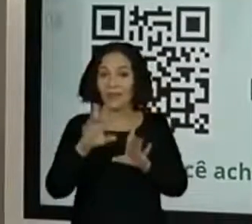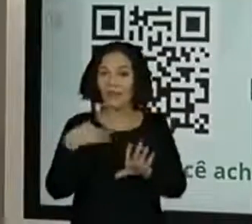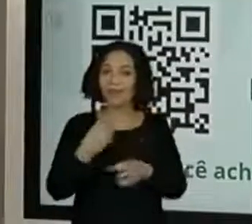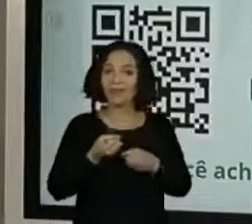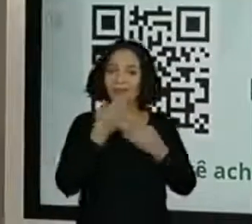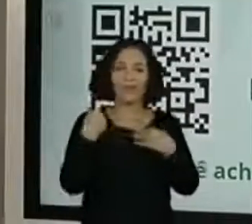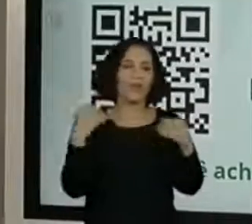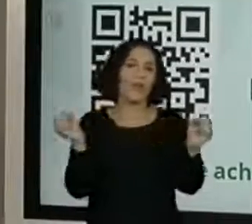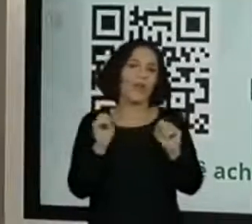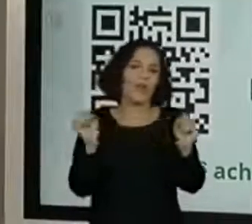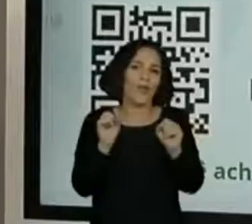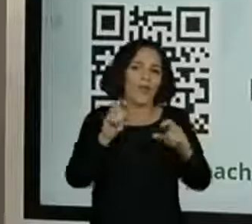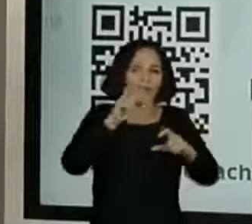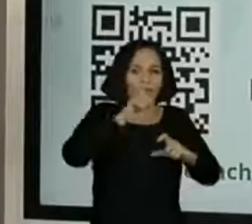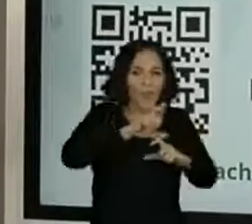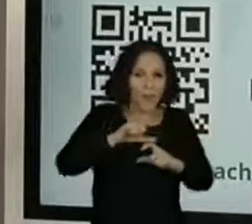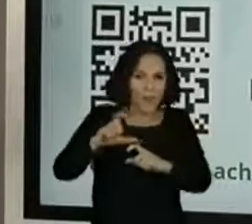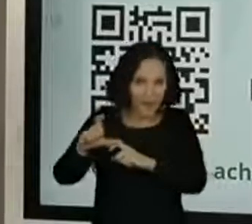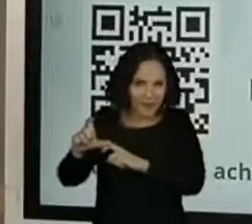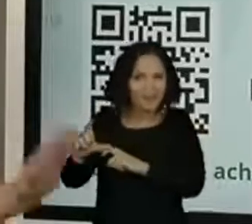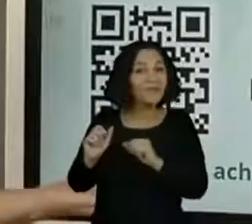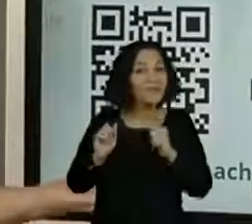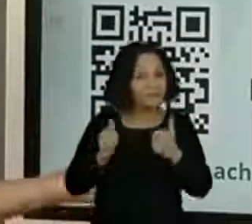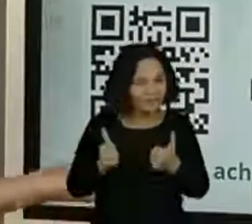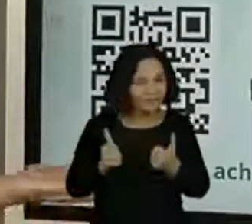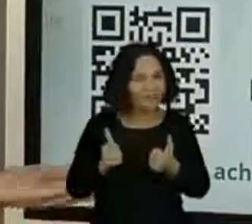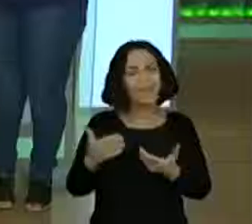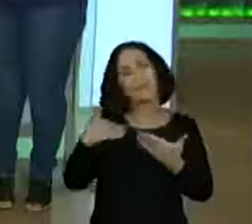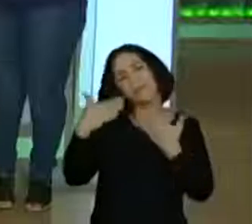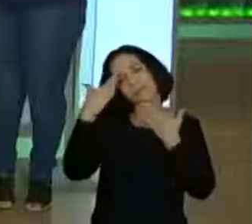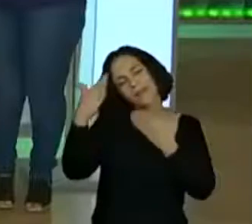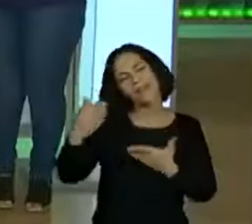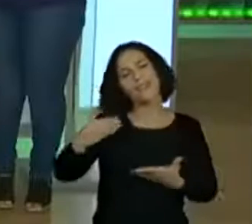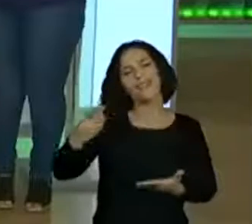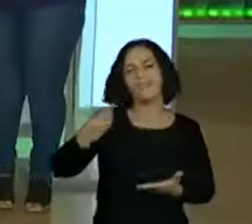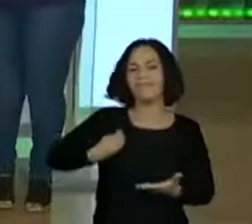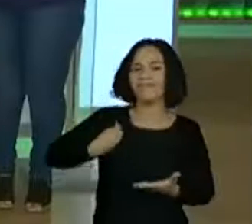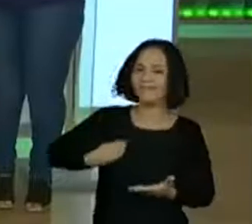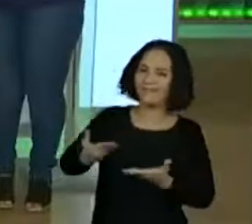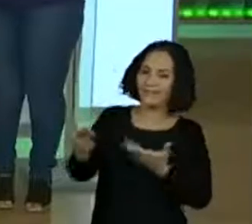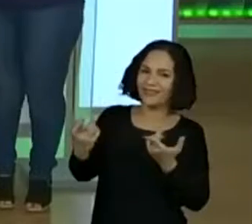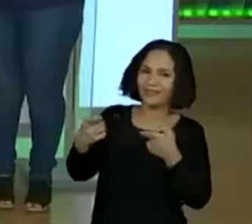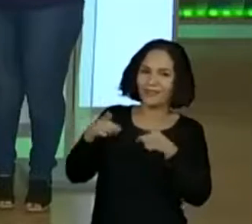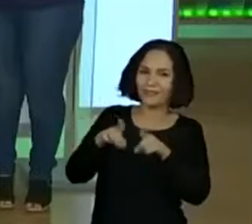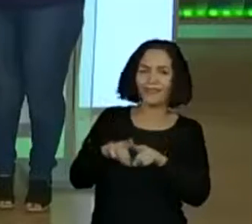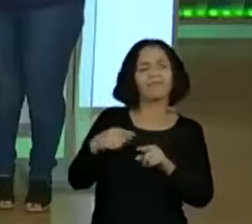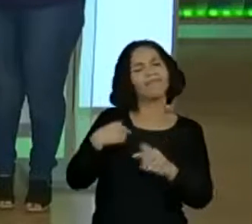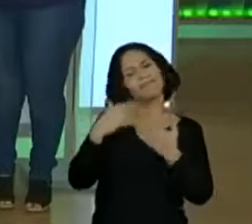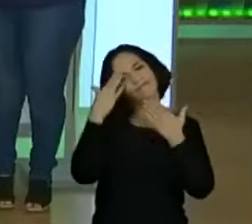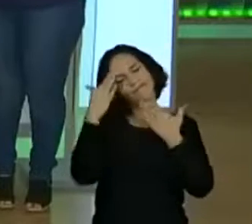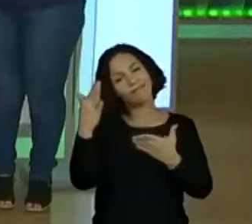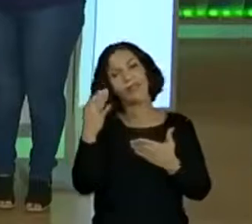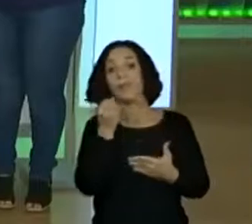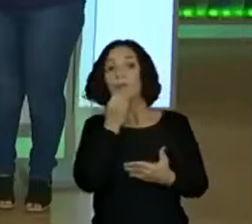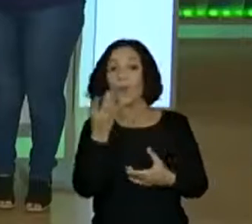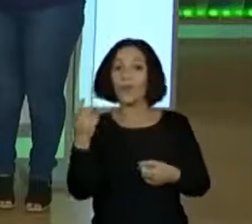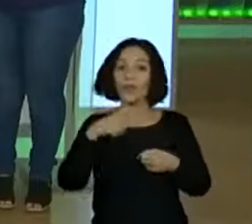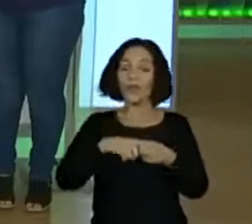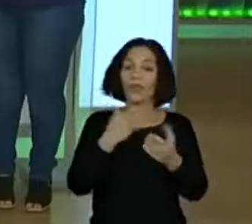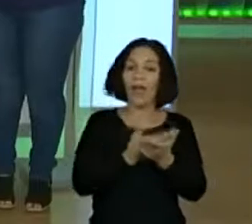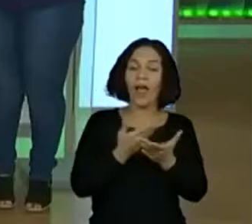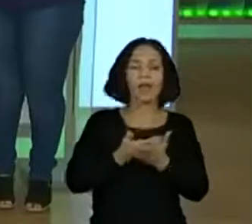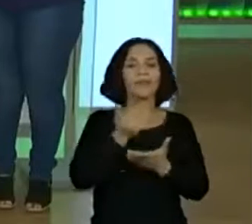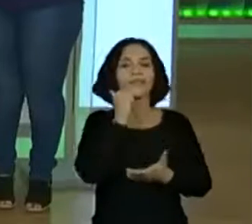vocês, adoro histórias em quadrinhos. Professora Viviane, obrigada pela eu parceria. Eu que agradeço, sempre muito bom estar aqui, já voltamos com a nossa aula